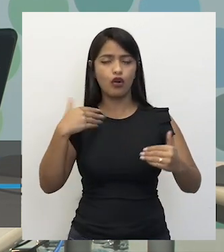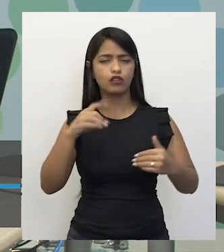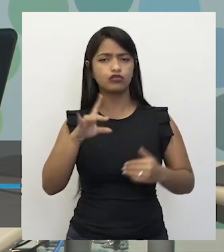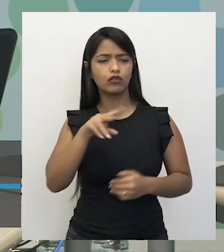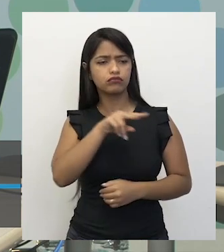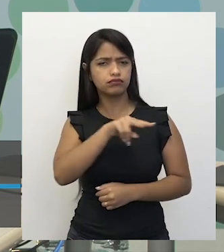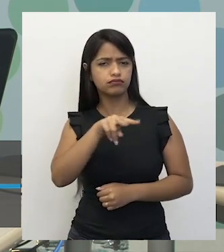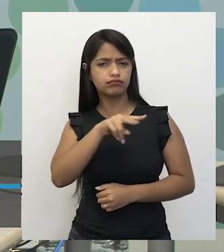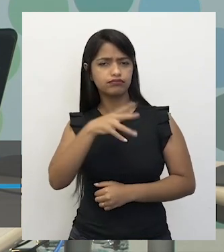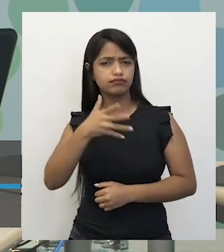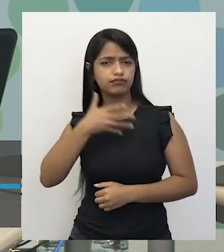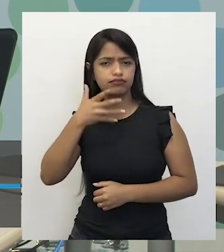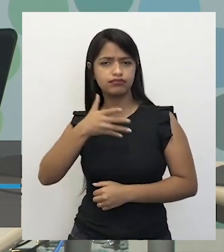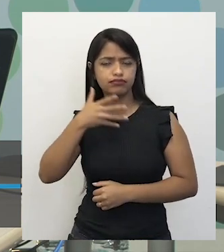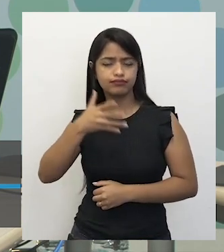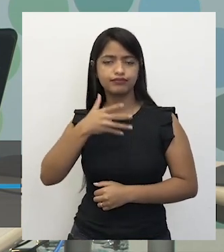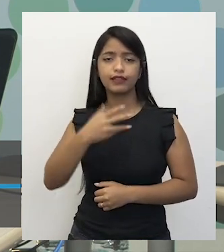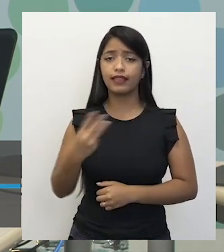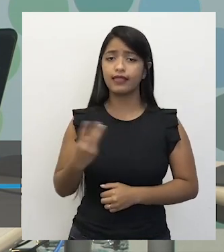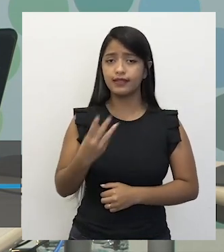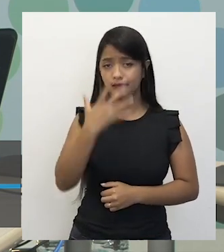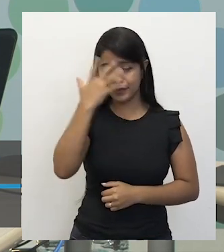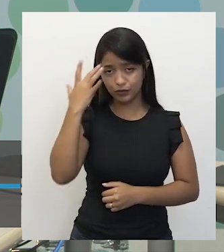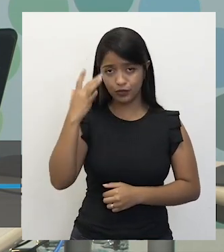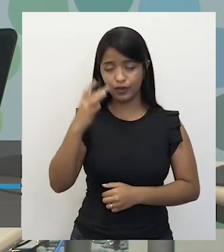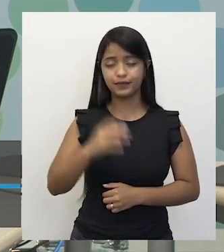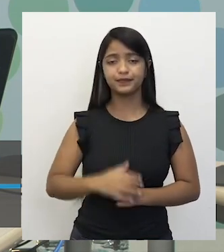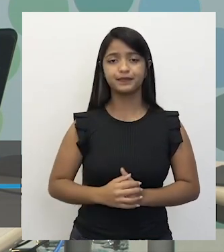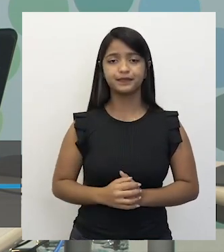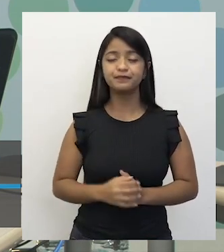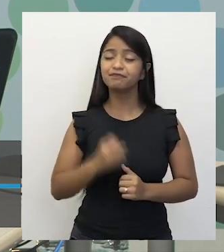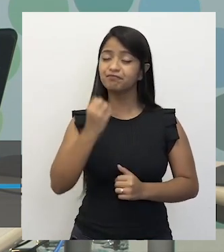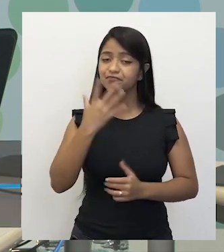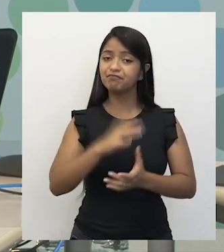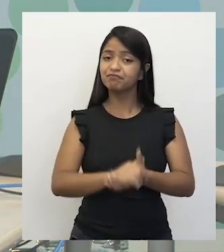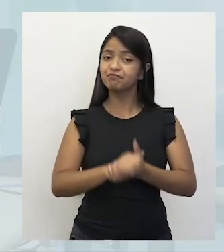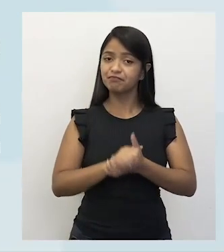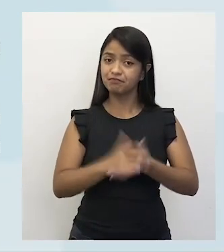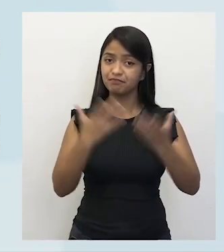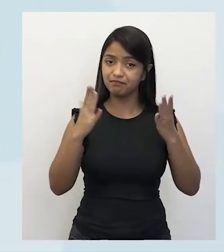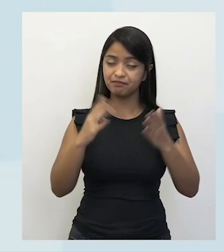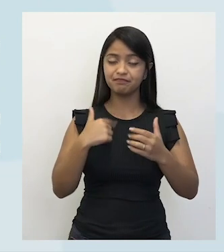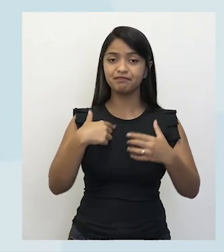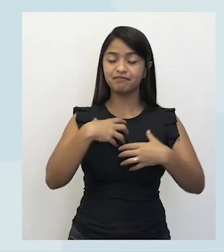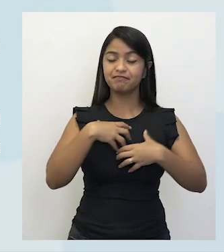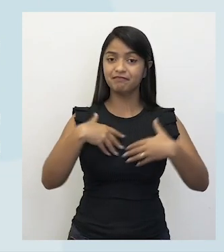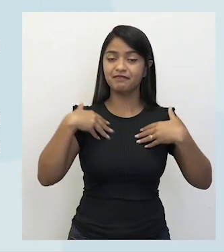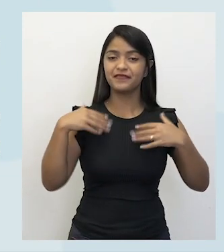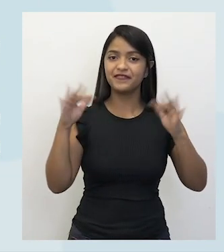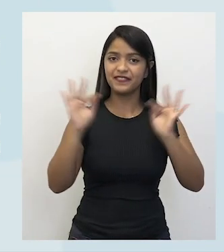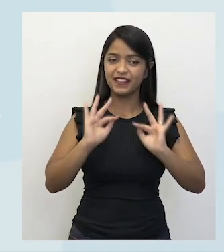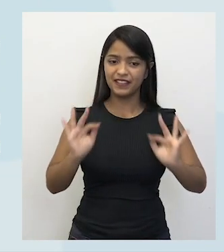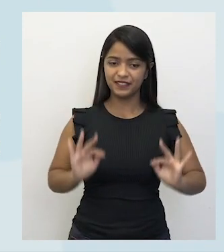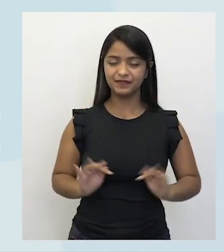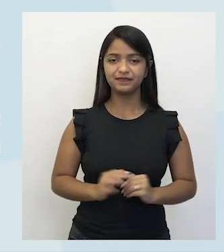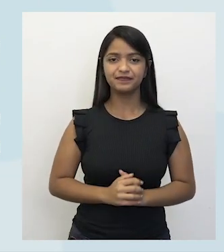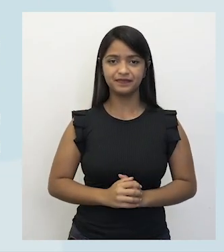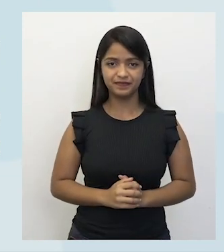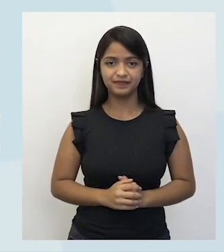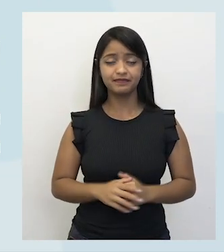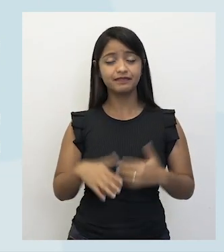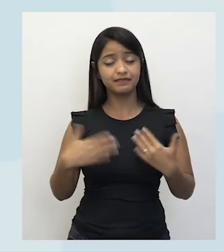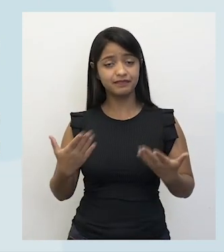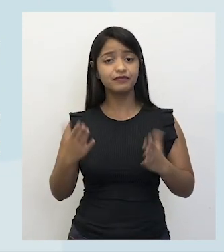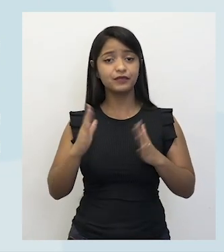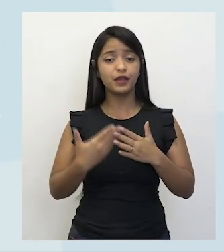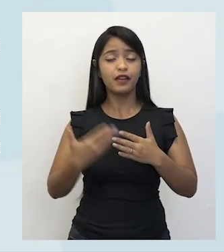narra em terceira pessoa. Parabéns, gente, fiquei super feliz, né? E que aquele que não participa da história. Inclusive, nós já até